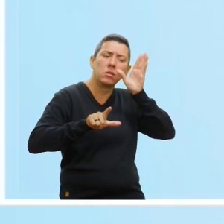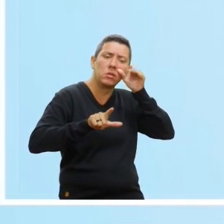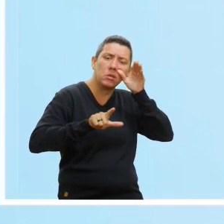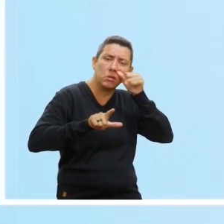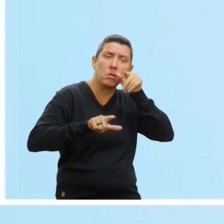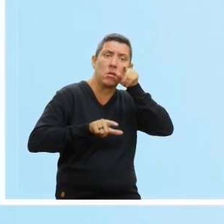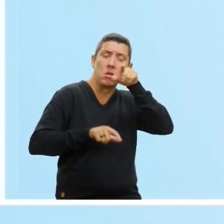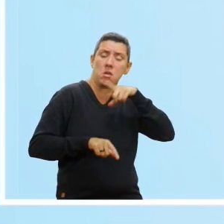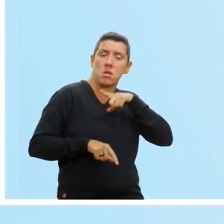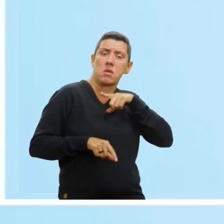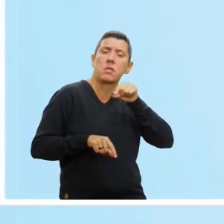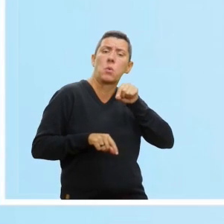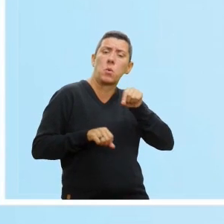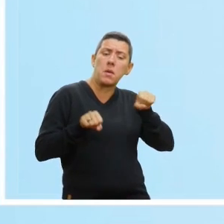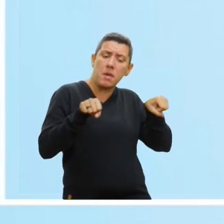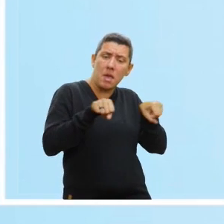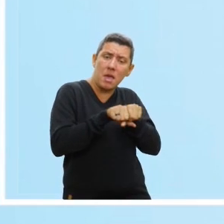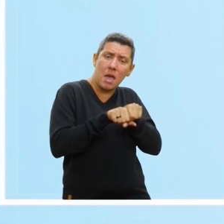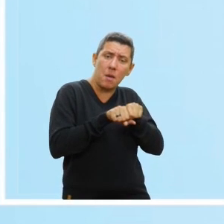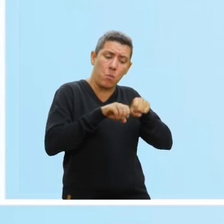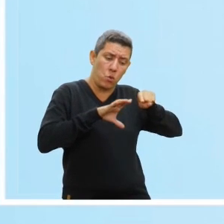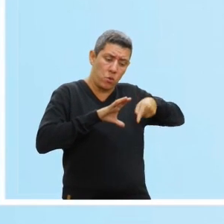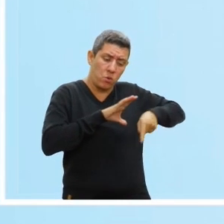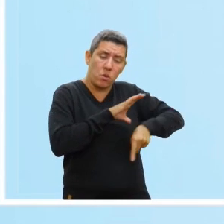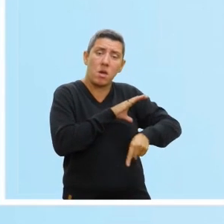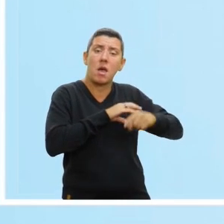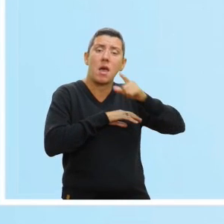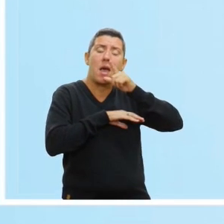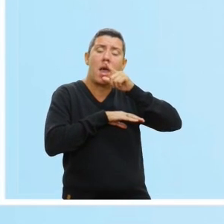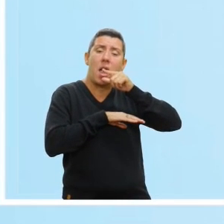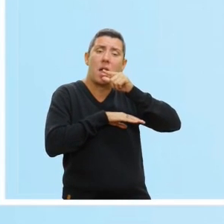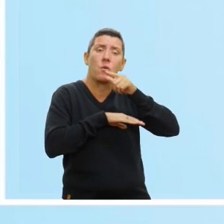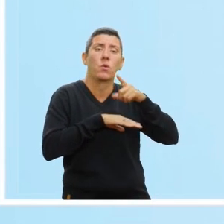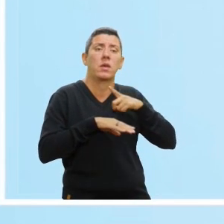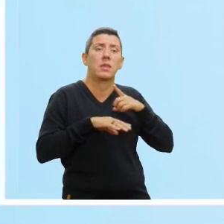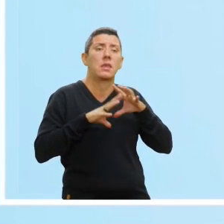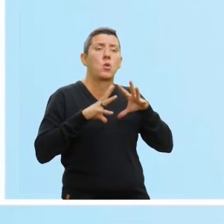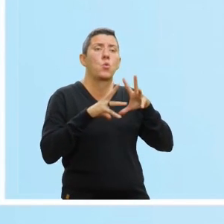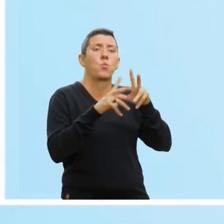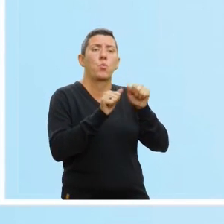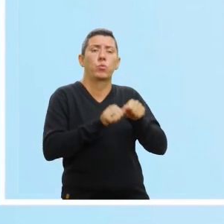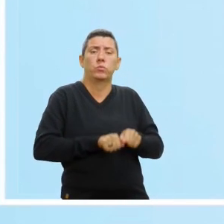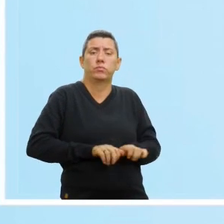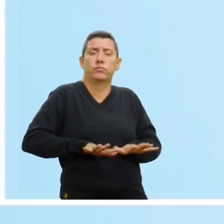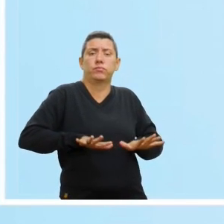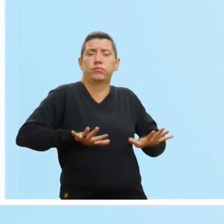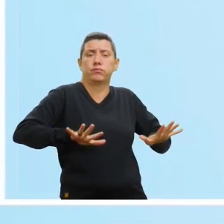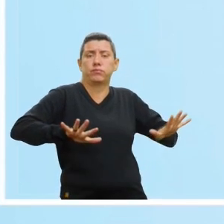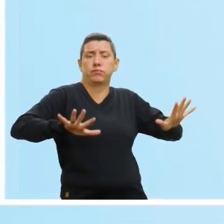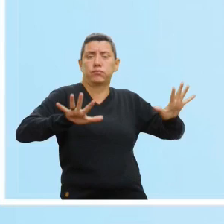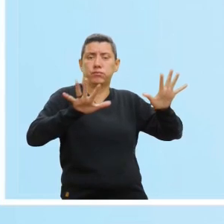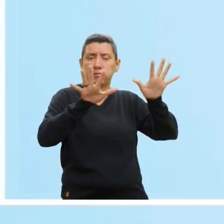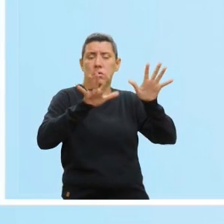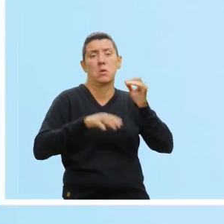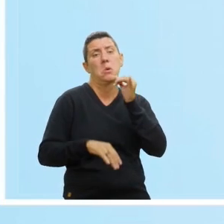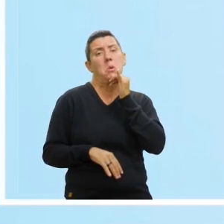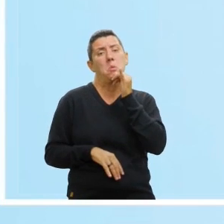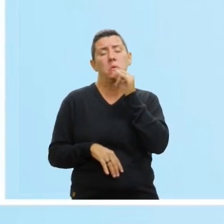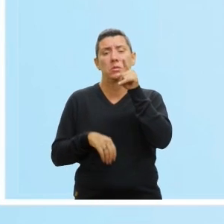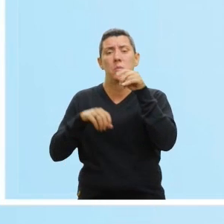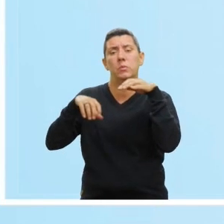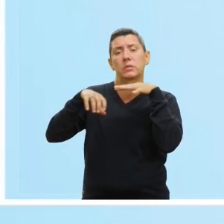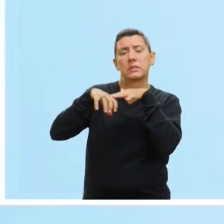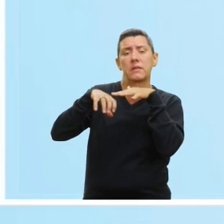mundo. Então, é muito interessante que hoje, se você acessa um aplicativo, você acessa um site, que o servidor está nos Estados Unidos, ou quando você manda